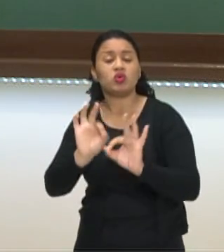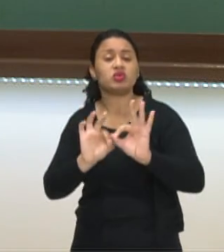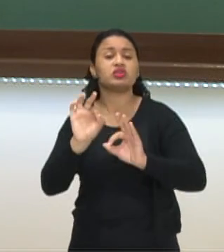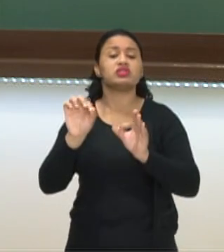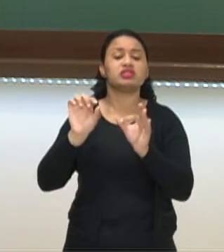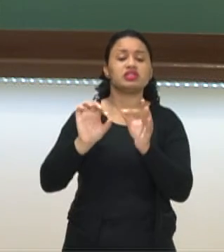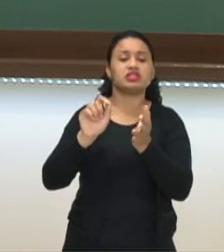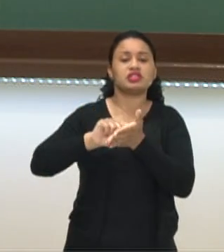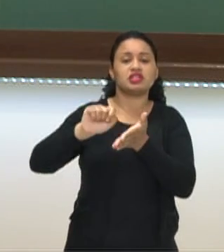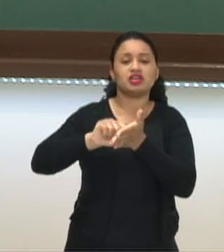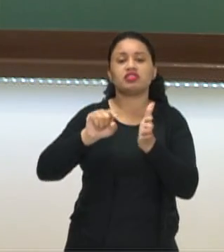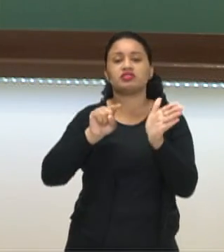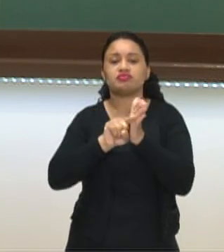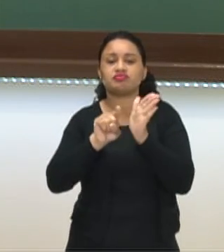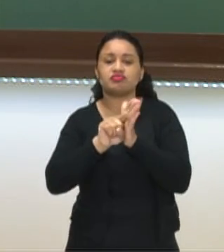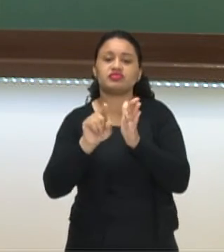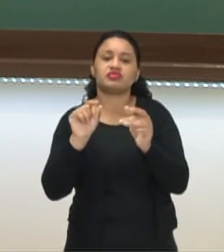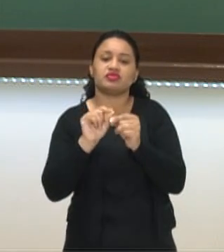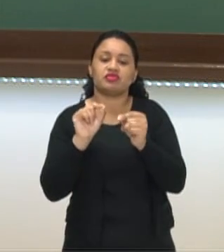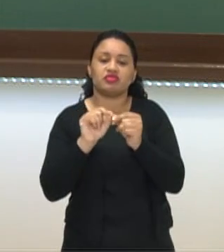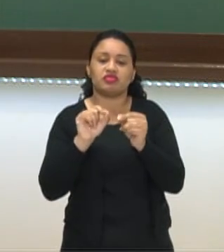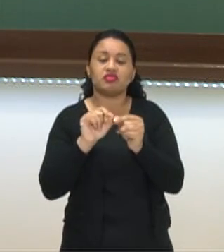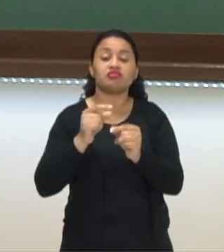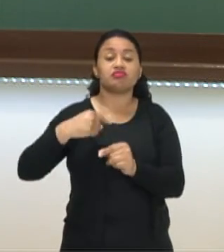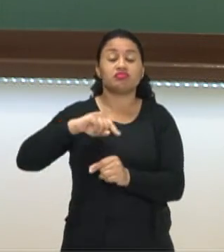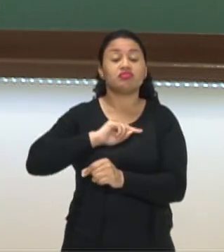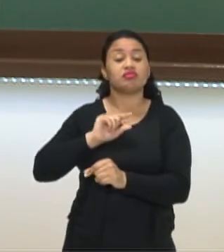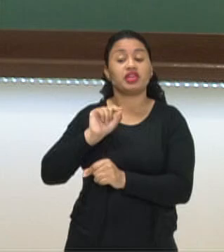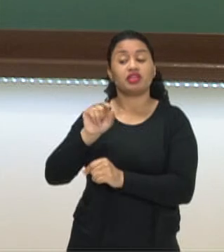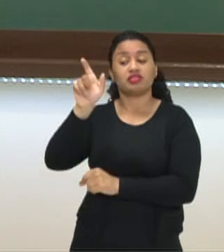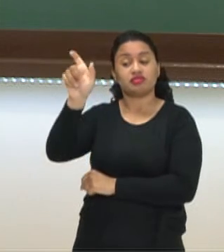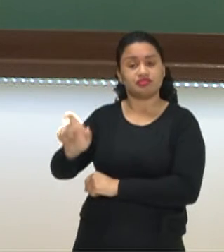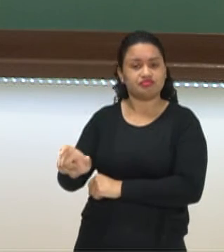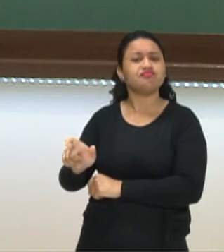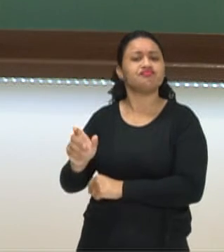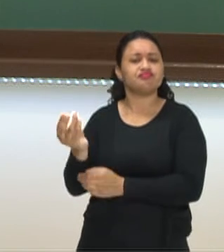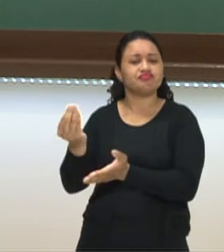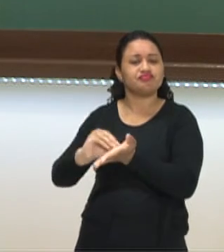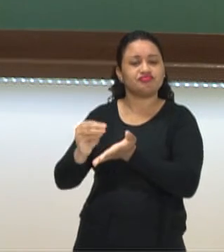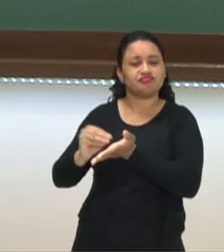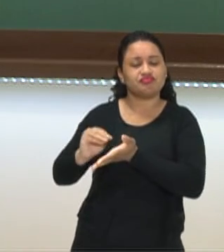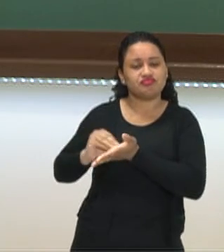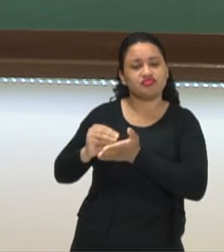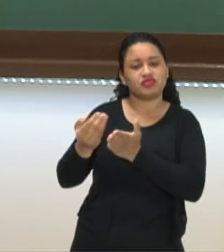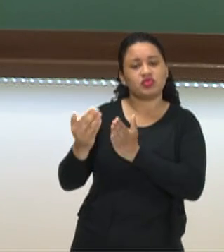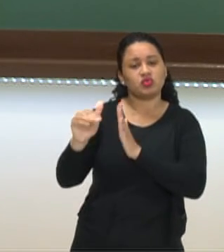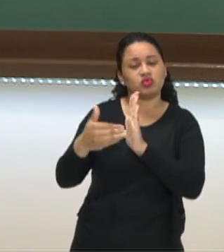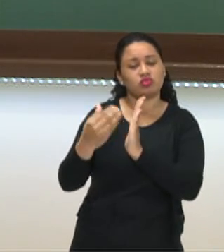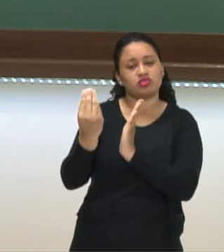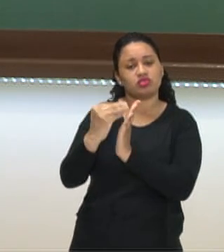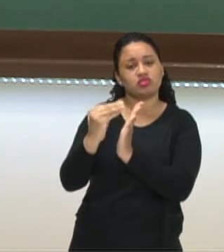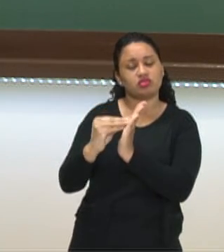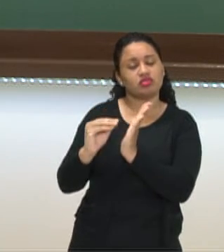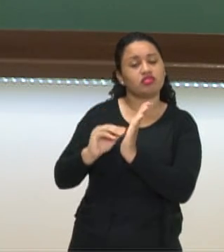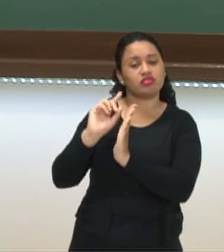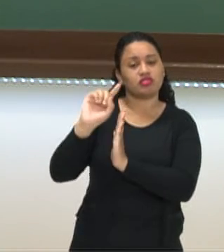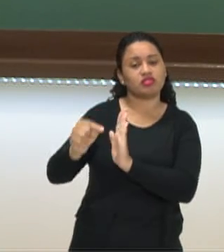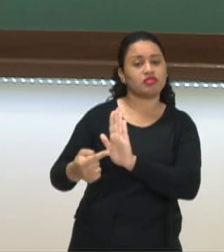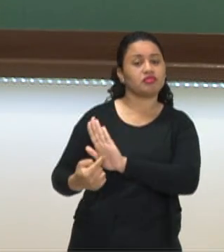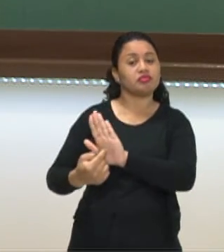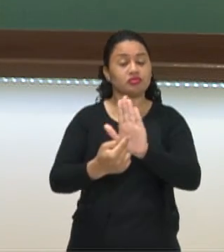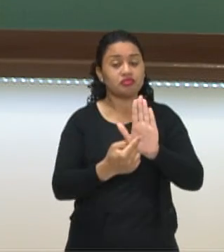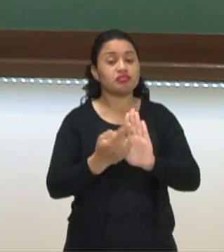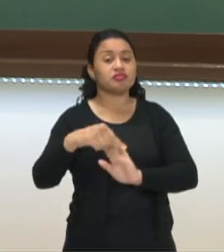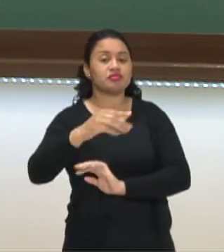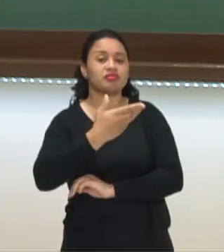as perguntas que nós vamos fazer para o nosso entrevistado, registrar tudo e depois mostrar para os